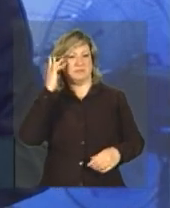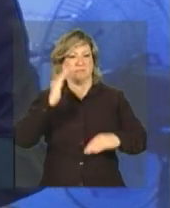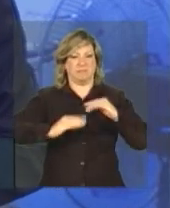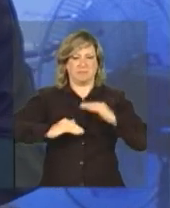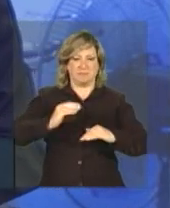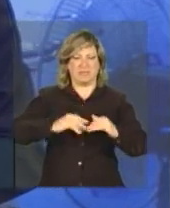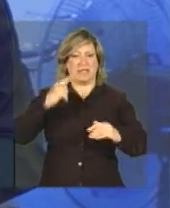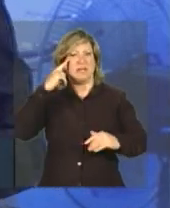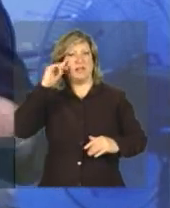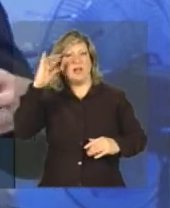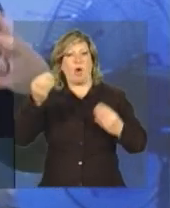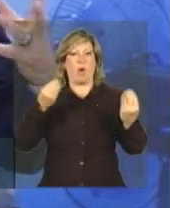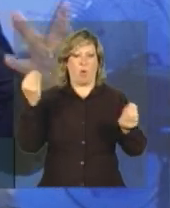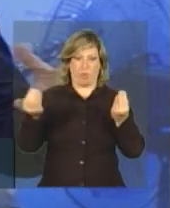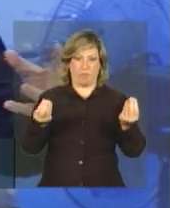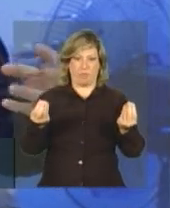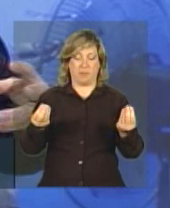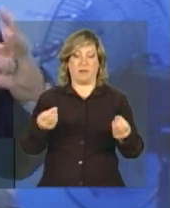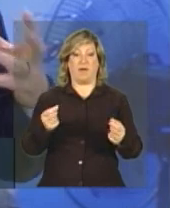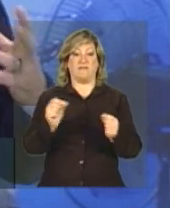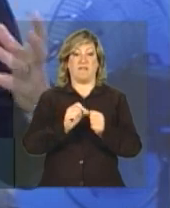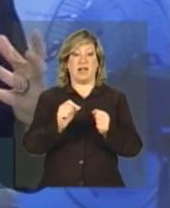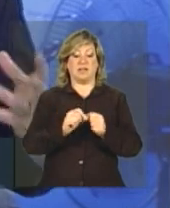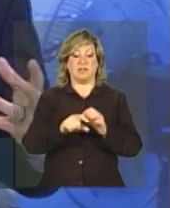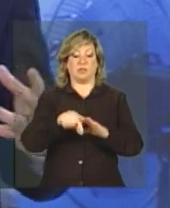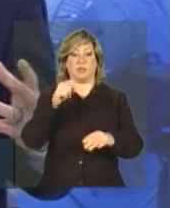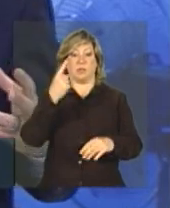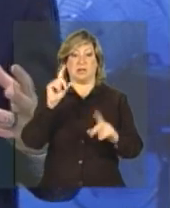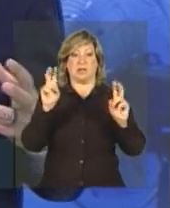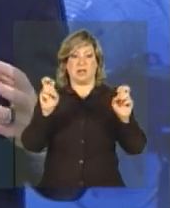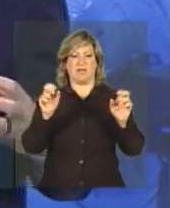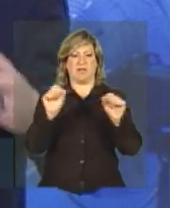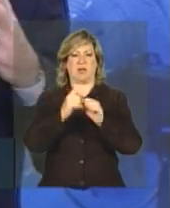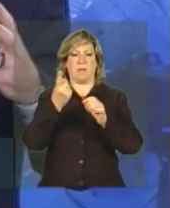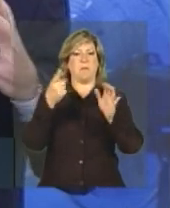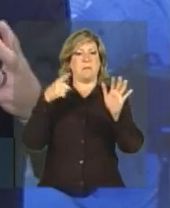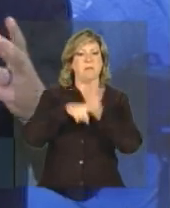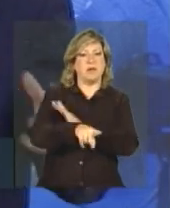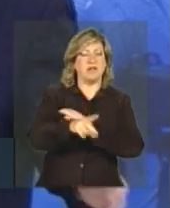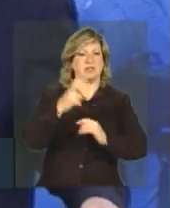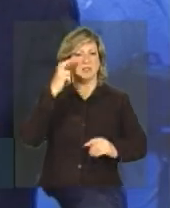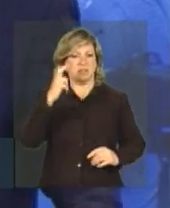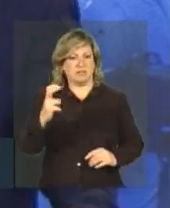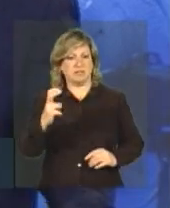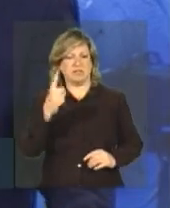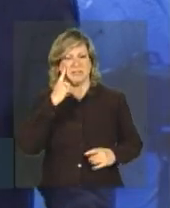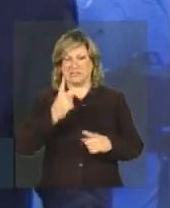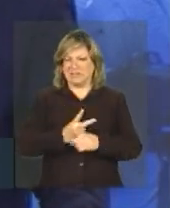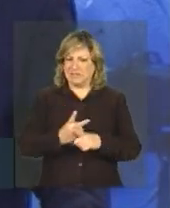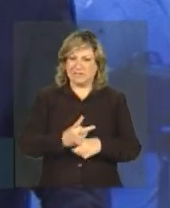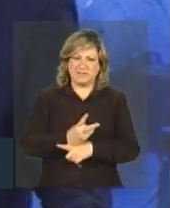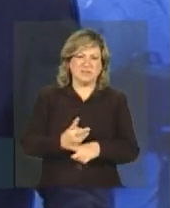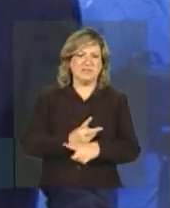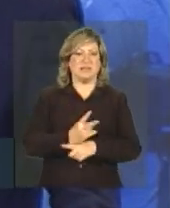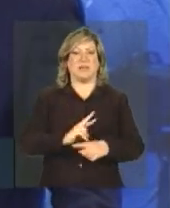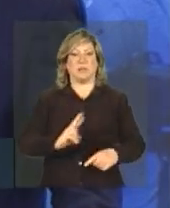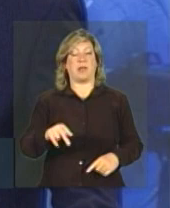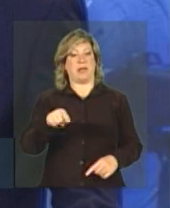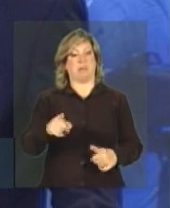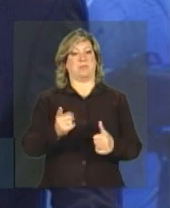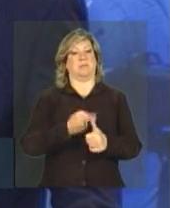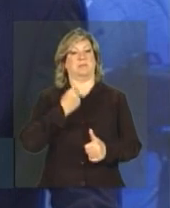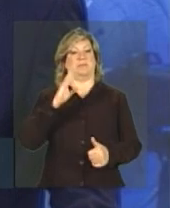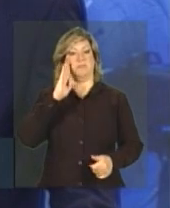muita imaginação. Você eleger um tema, fazer uma pergunta inteligente, perseguir uma resposta, é a primeira